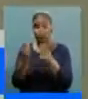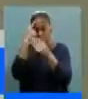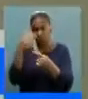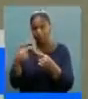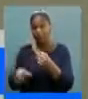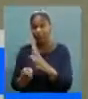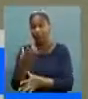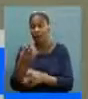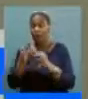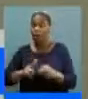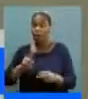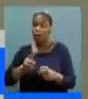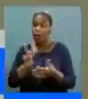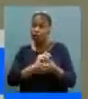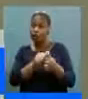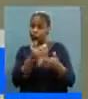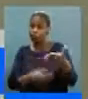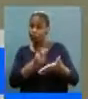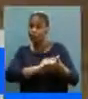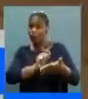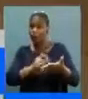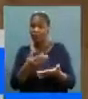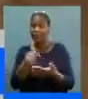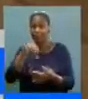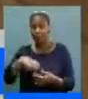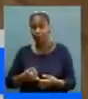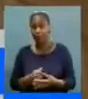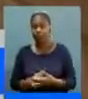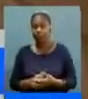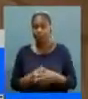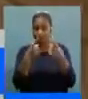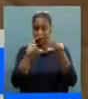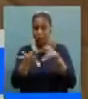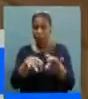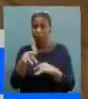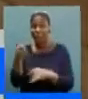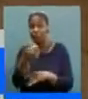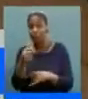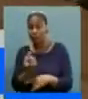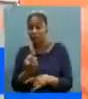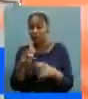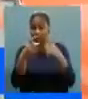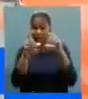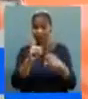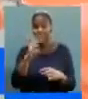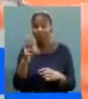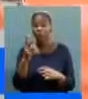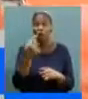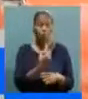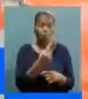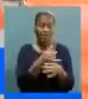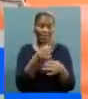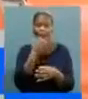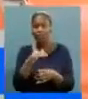unidade certificadora aqui em Cabo Verde. Das empresas selecionadas, 5 são de São Vicente e uma da Ilha do Sal